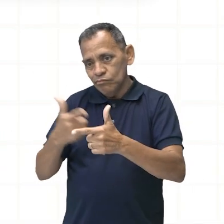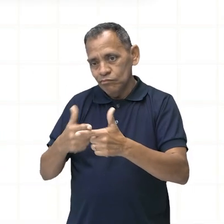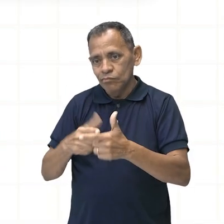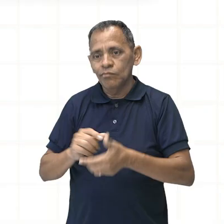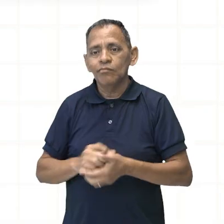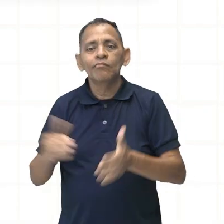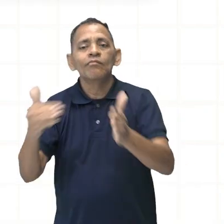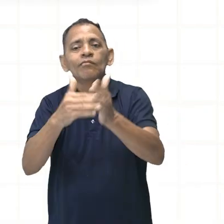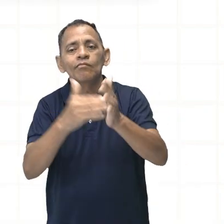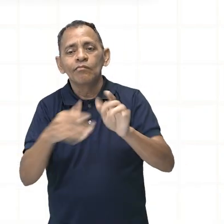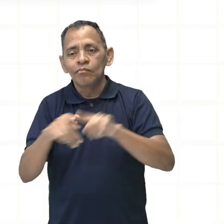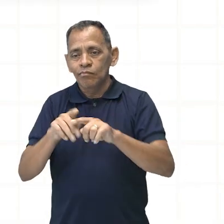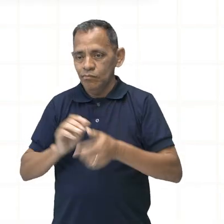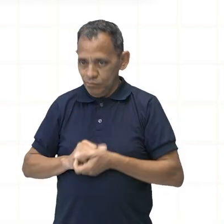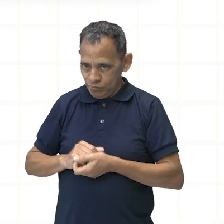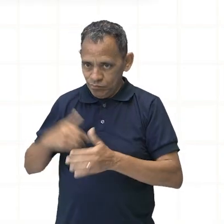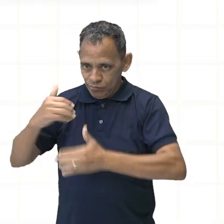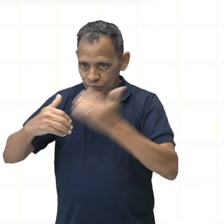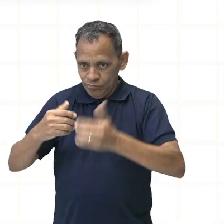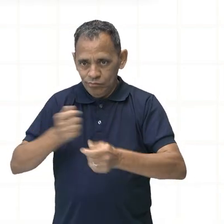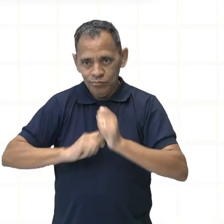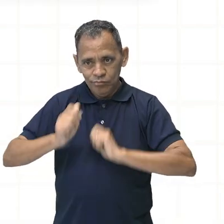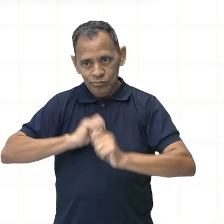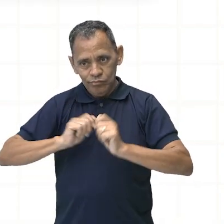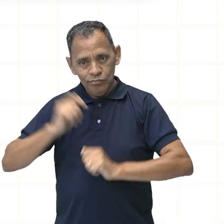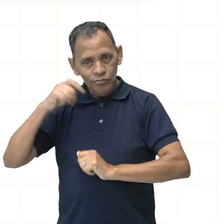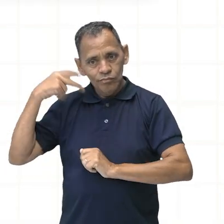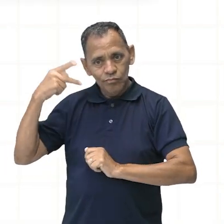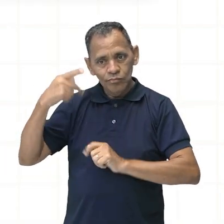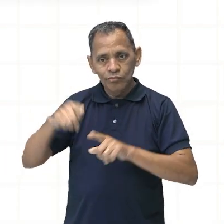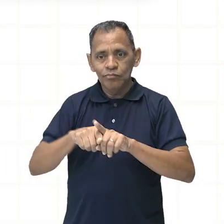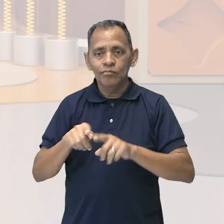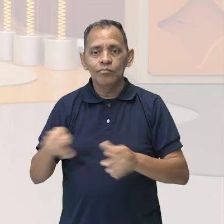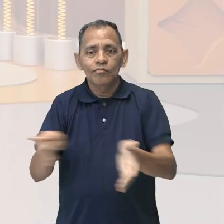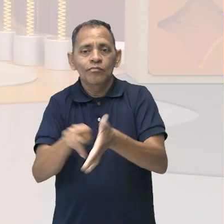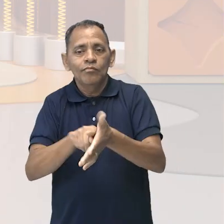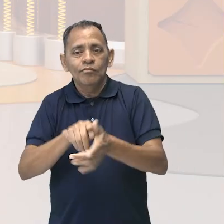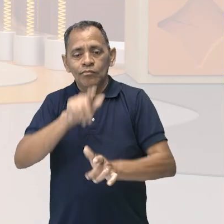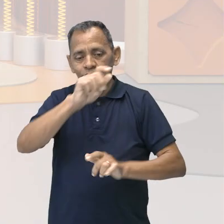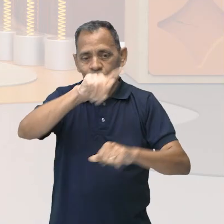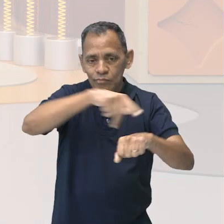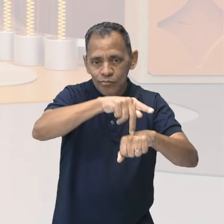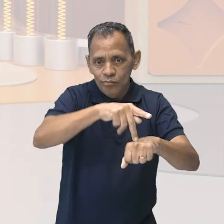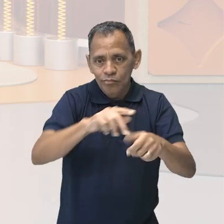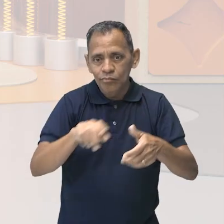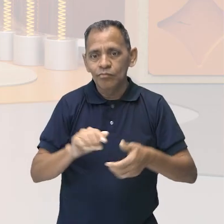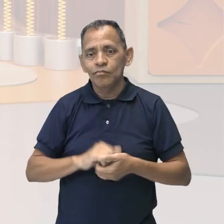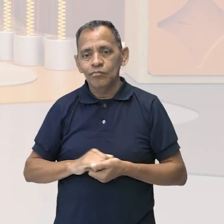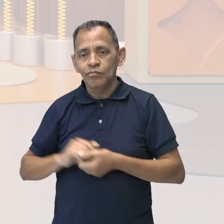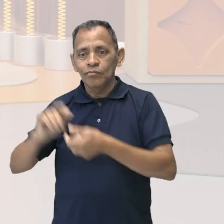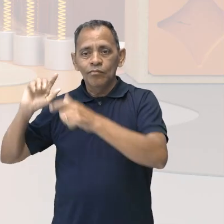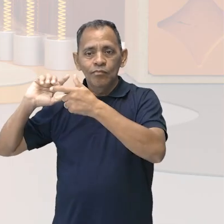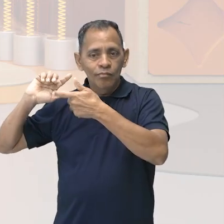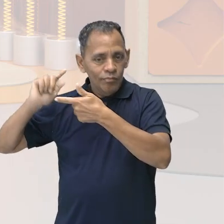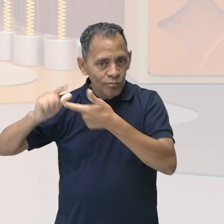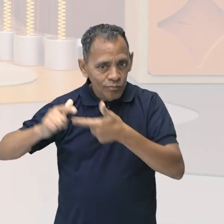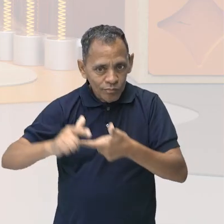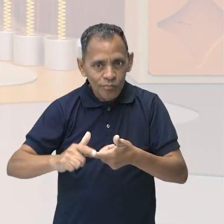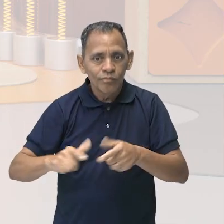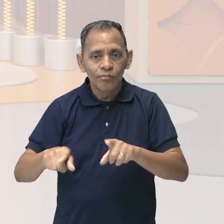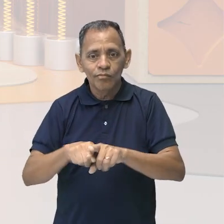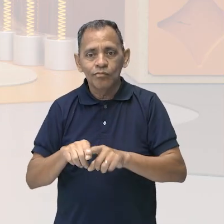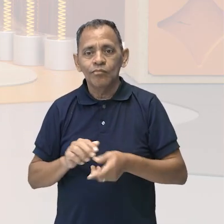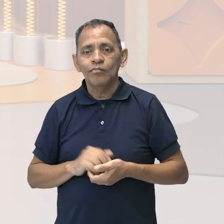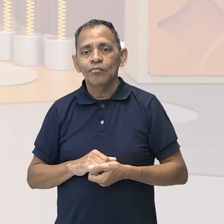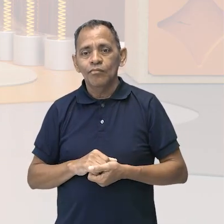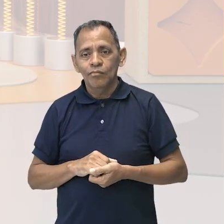desenvolvimento econômico, político desses países, certo? E isso é fruto, isso é herança do